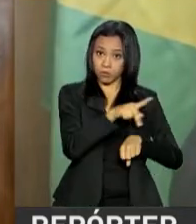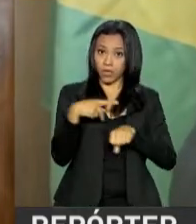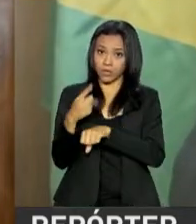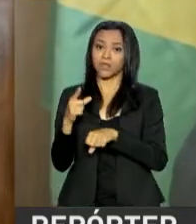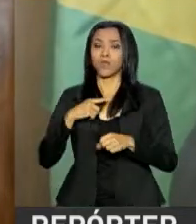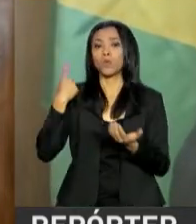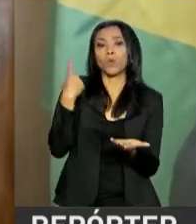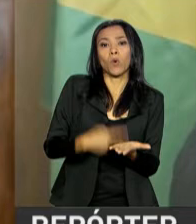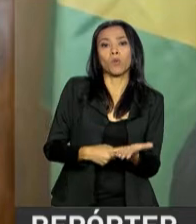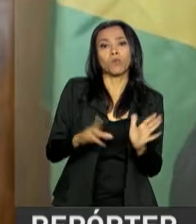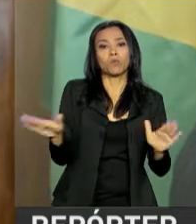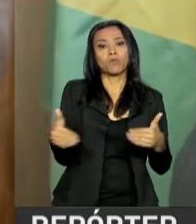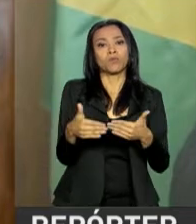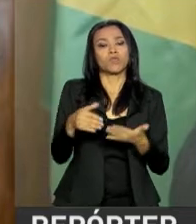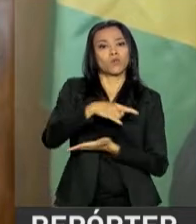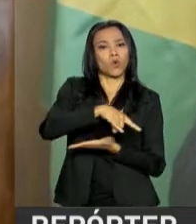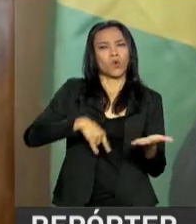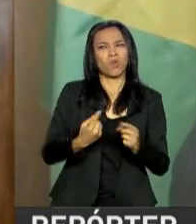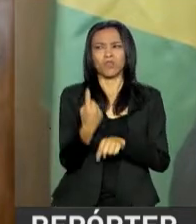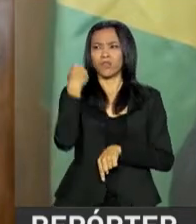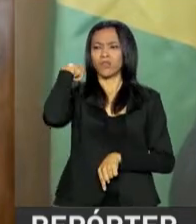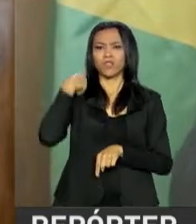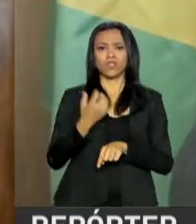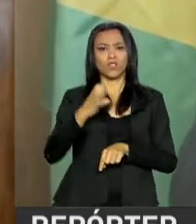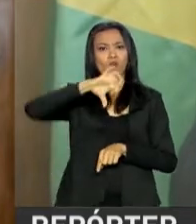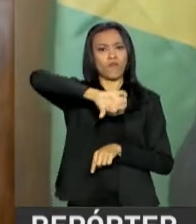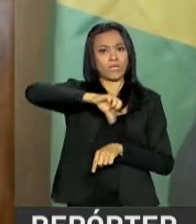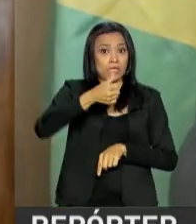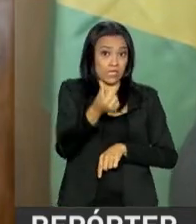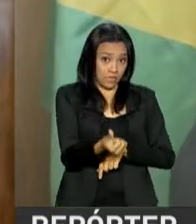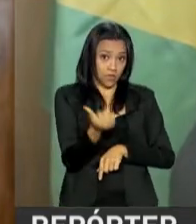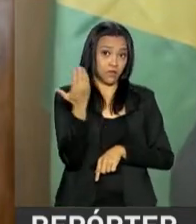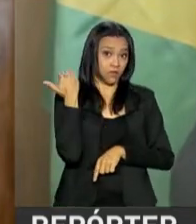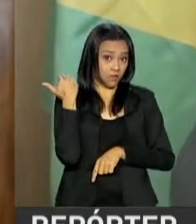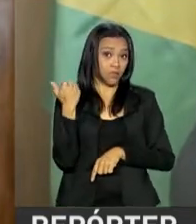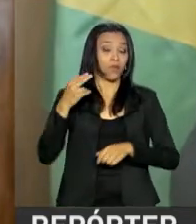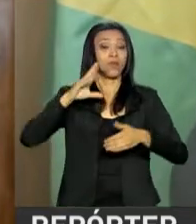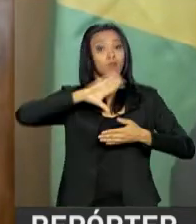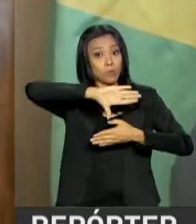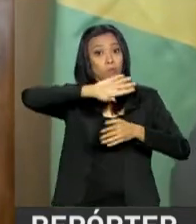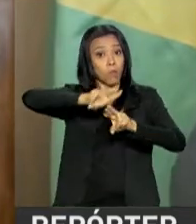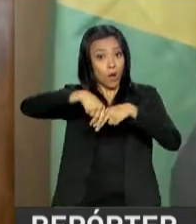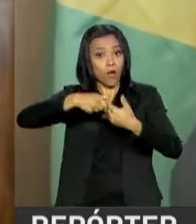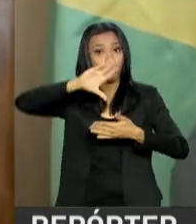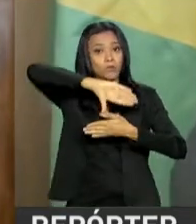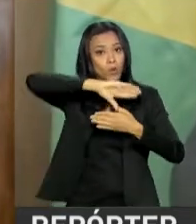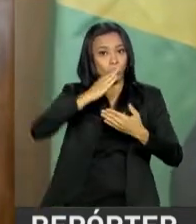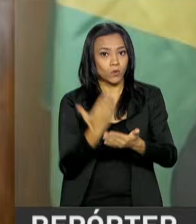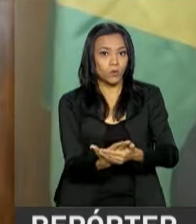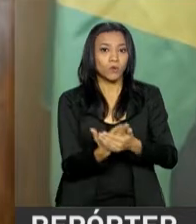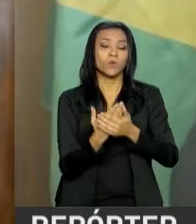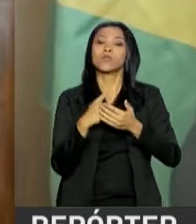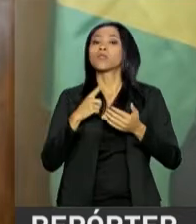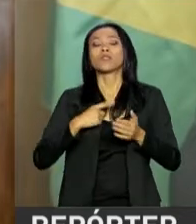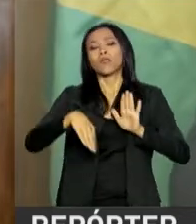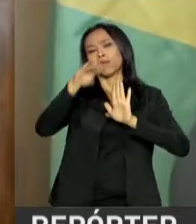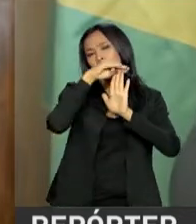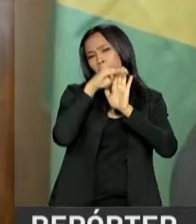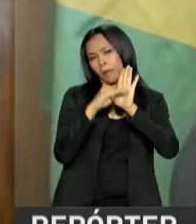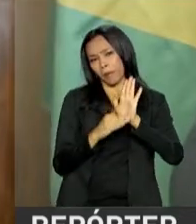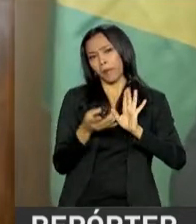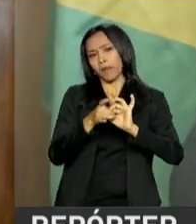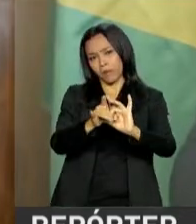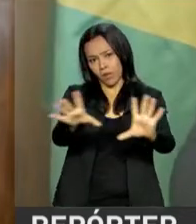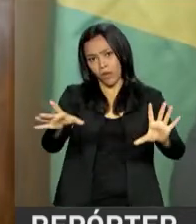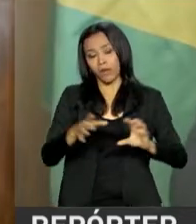livre comércio desde 1996, no âmbito do Mercosul, que toda a pauta é completamente